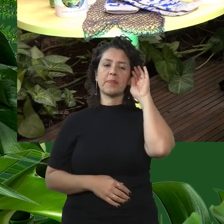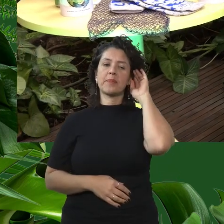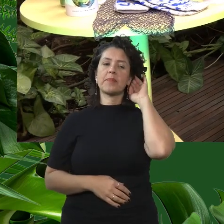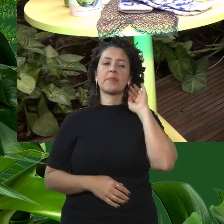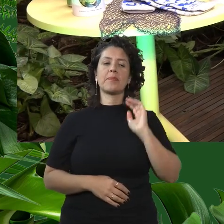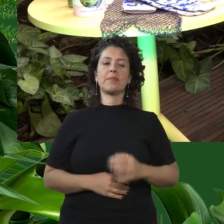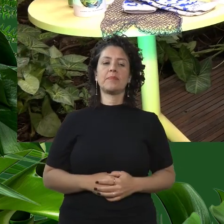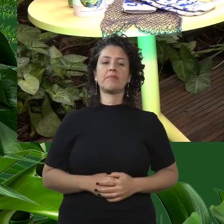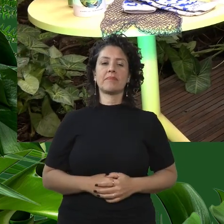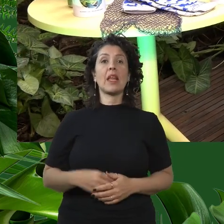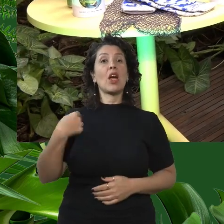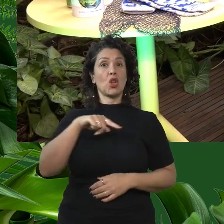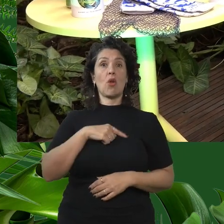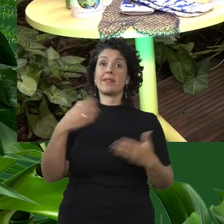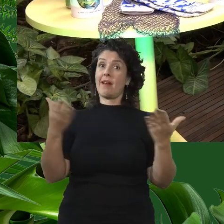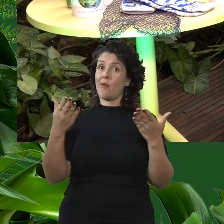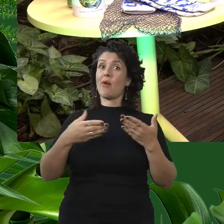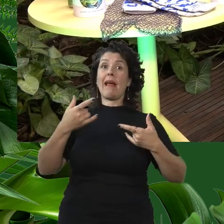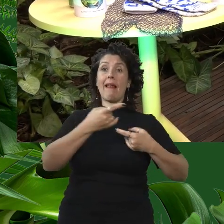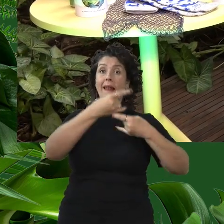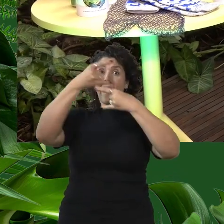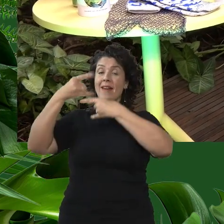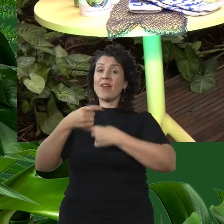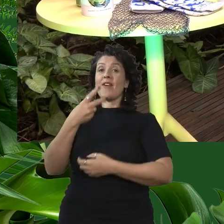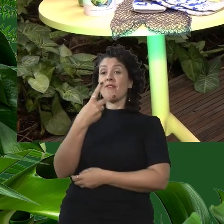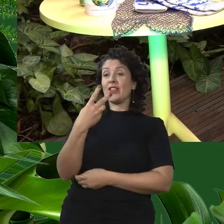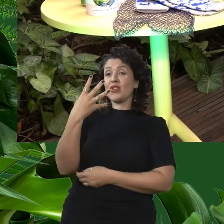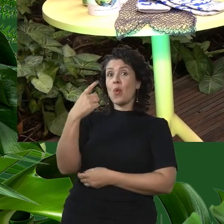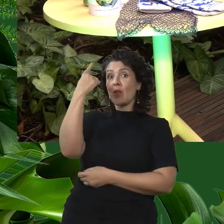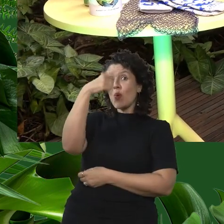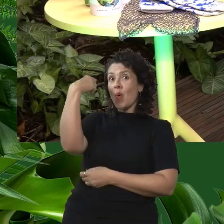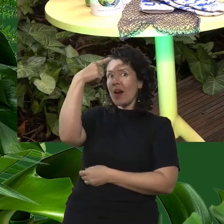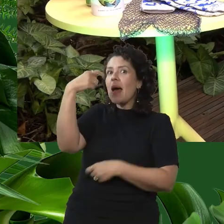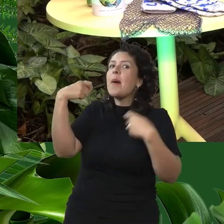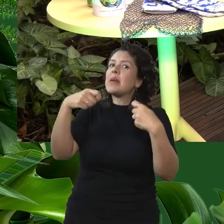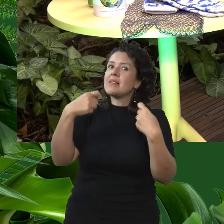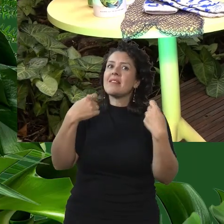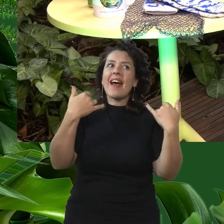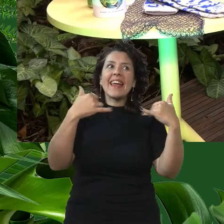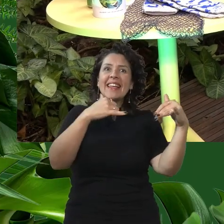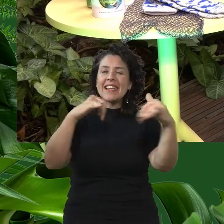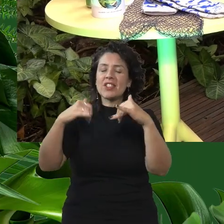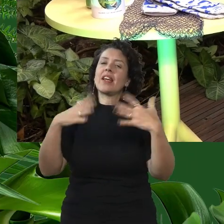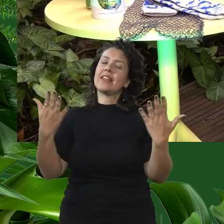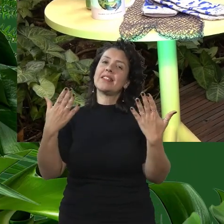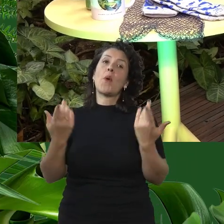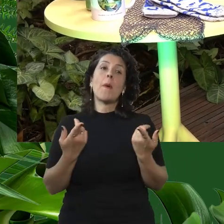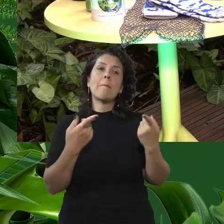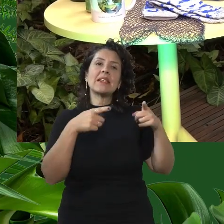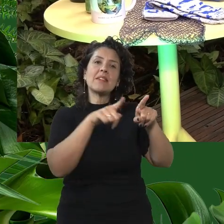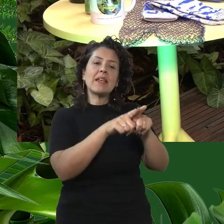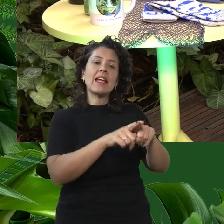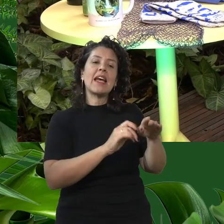está também aqui 24 horas de live, gente, a gente precisa também de uma energia, então aqui os nossos parceiros do Instituto Auá deixaram aqui